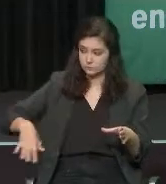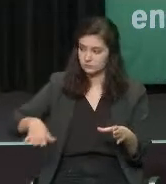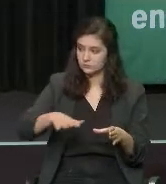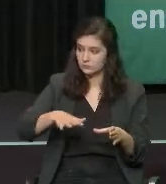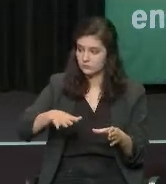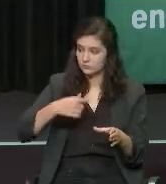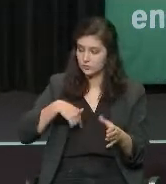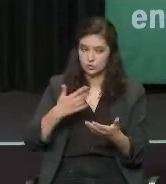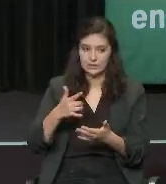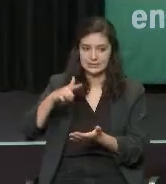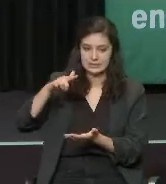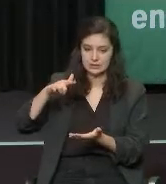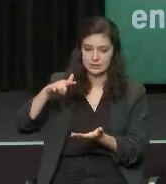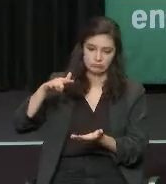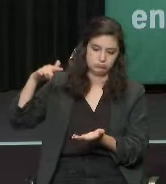área